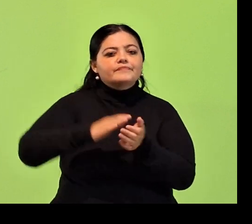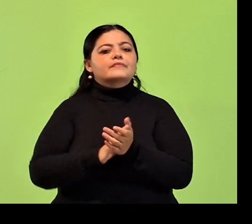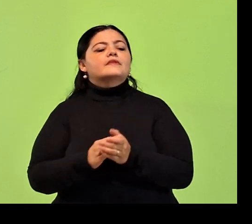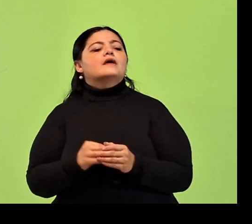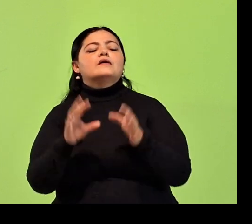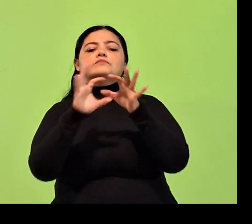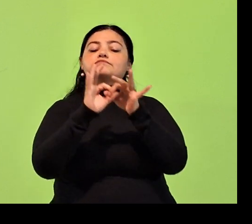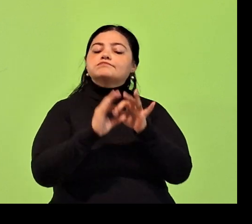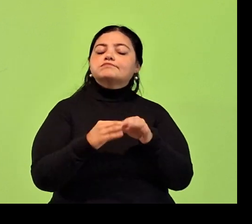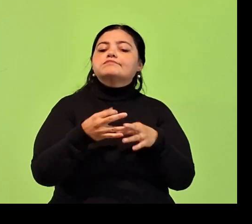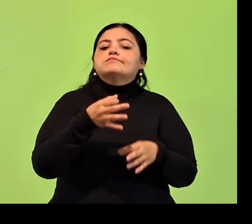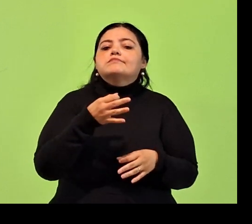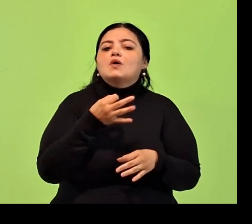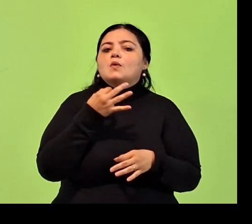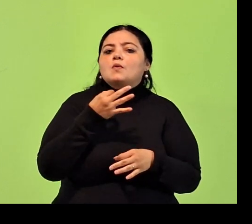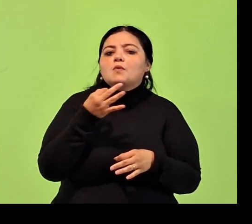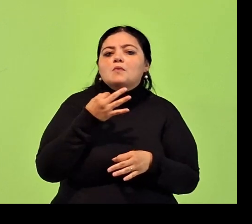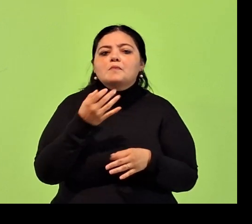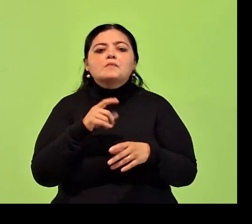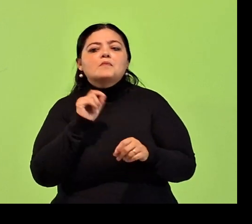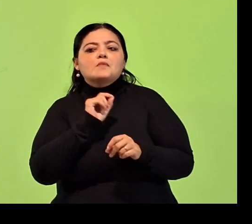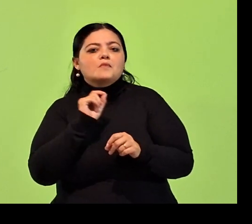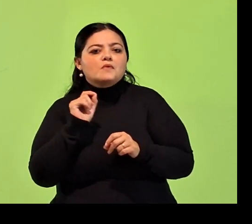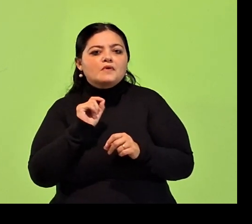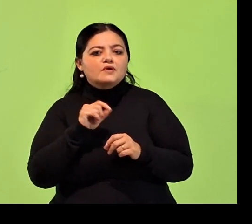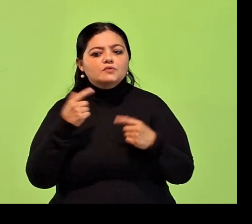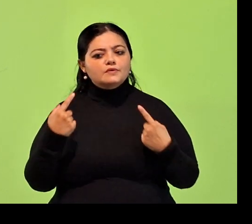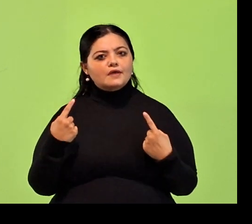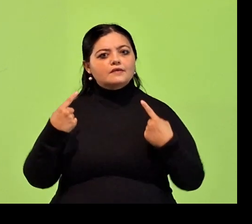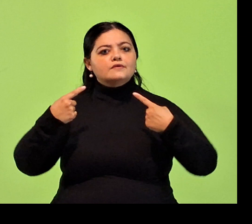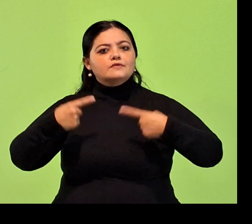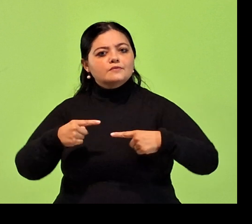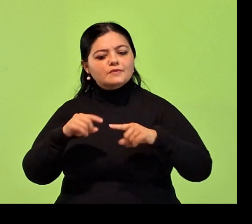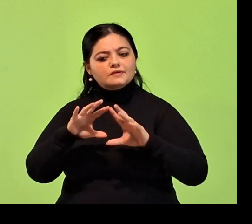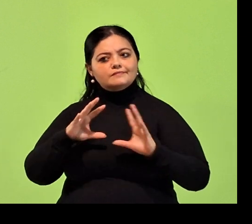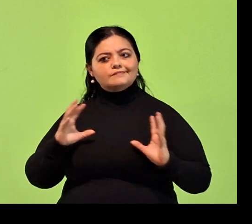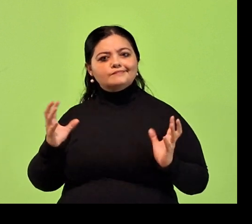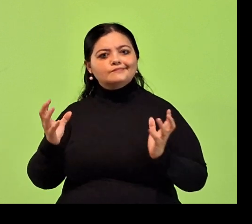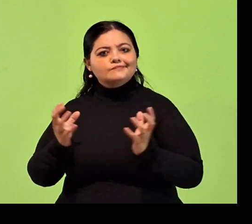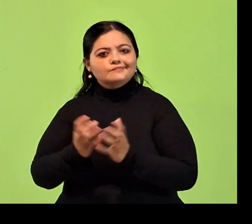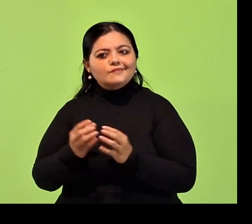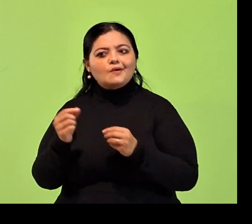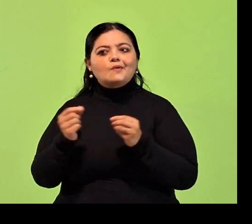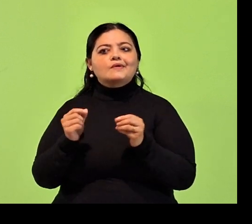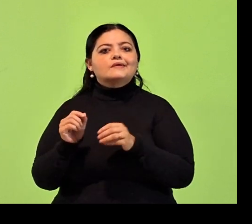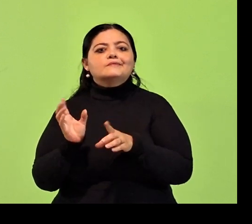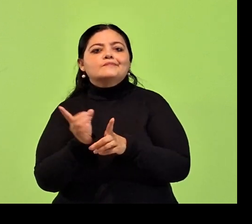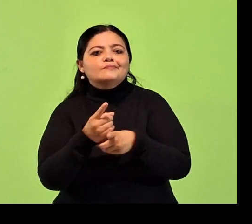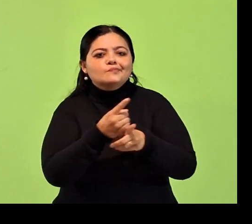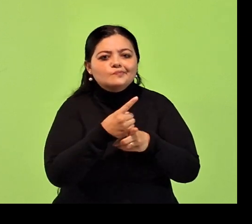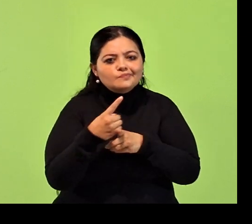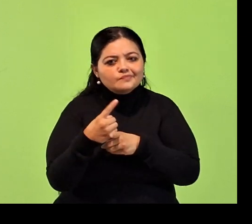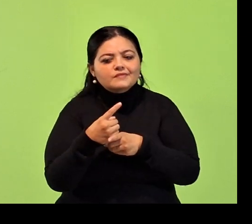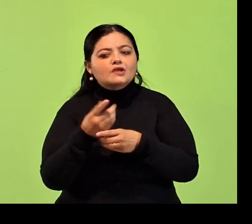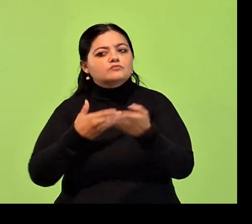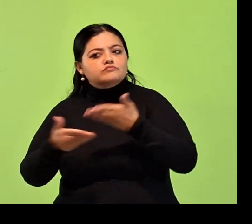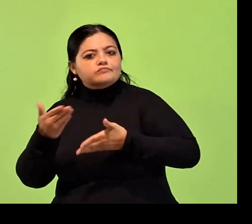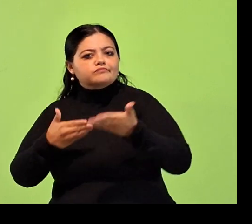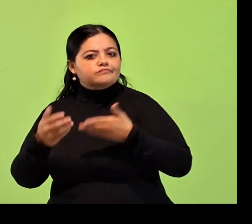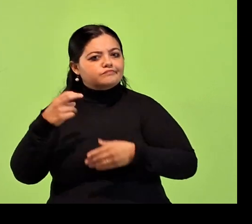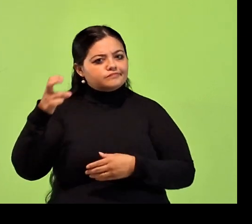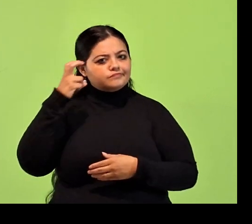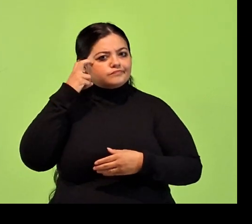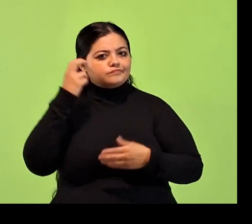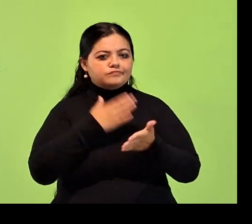contextualizações, comentamos as tensões, contradições e disputas que envolvem o conceito de marginalidade nesses dois movimentos culturais